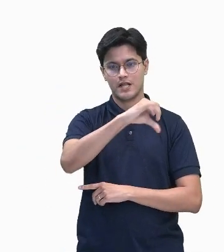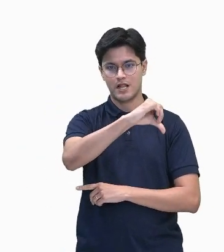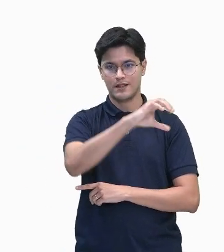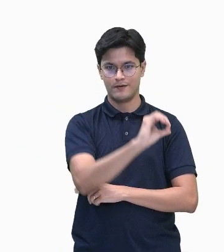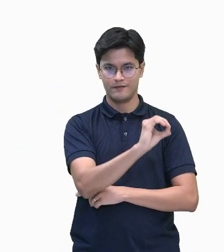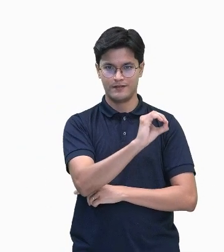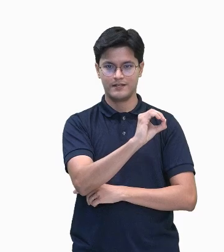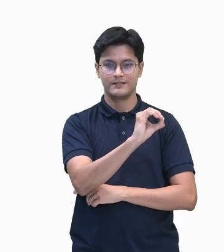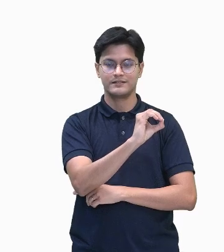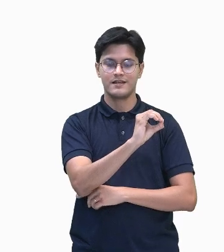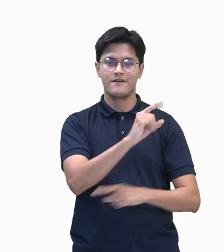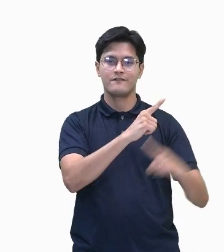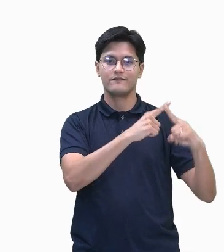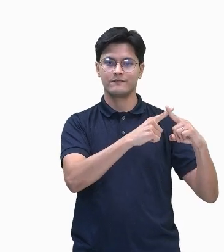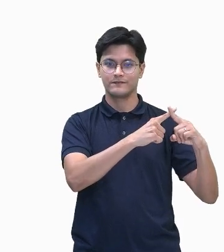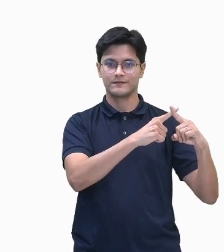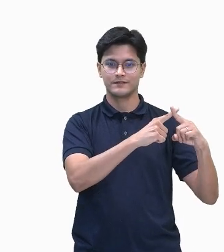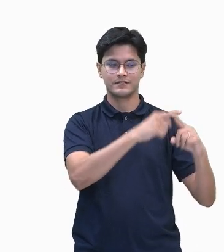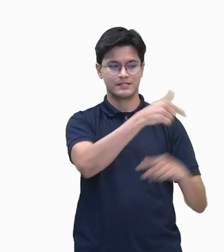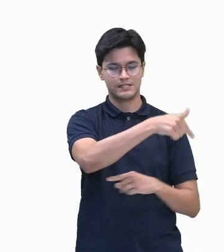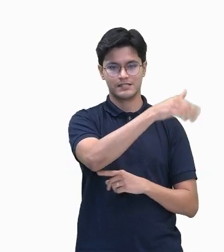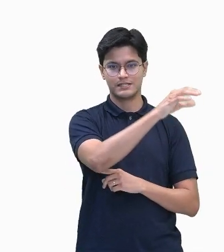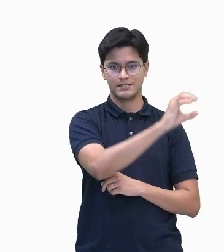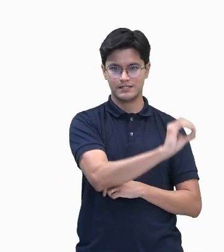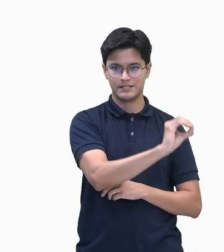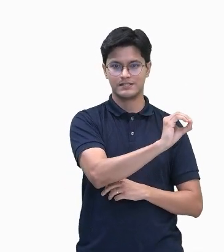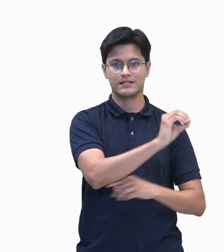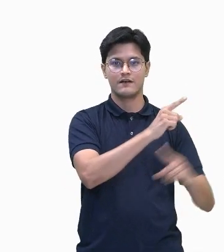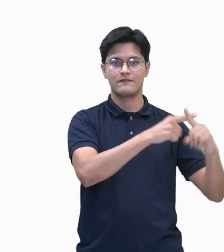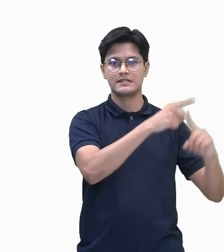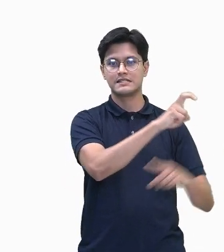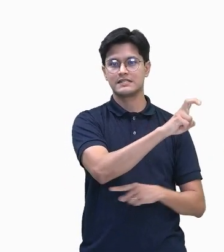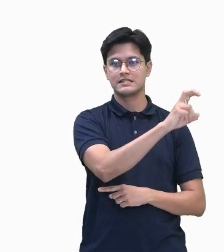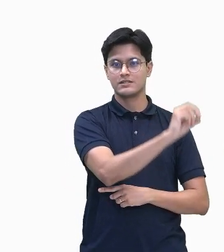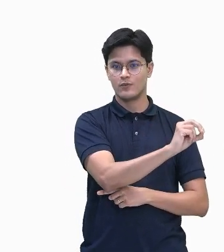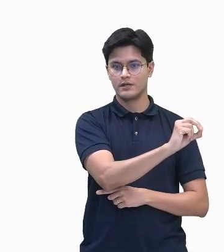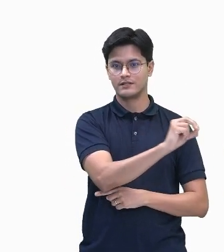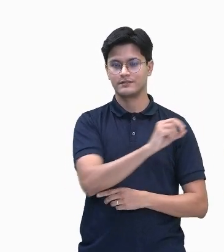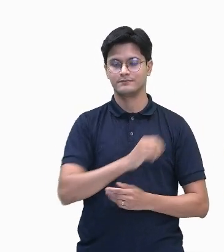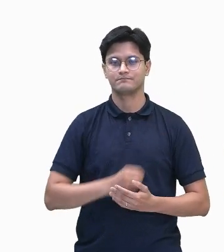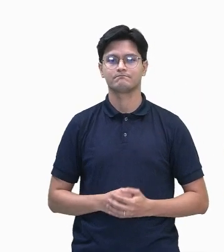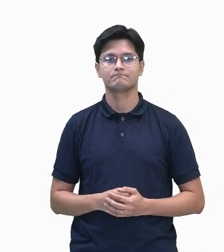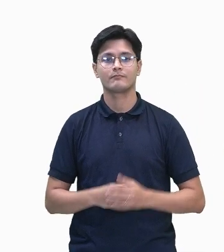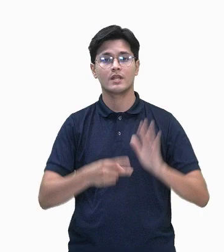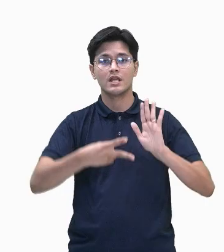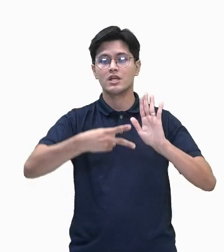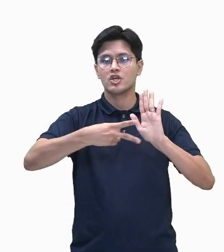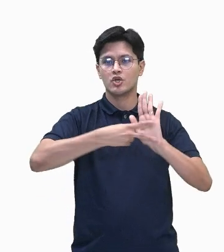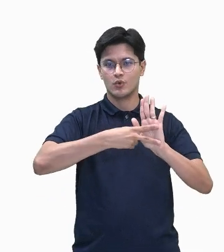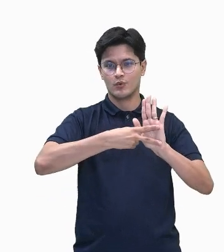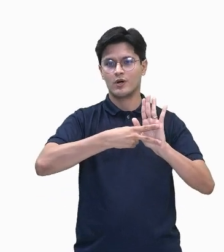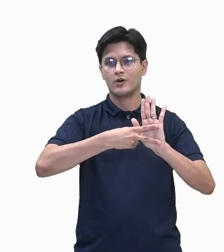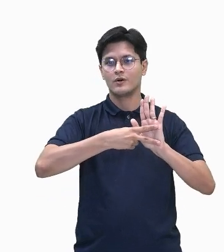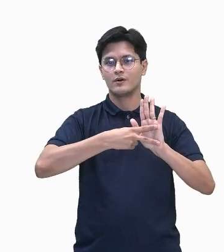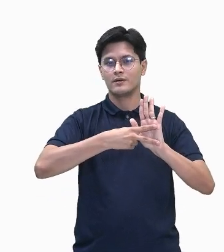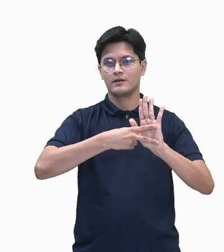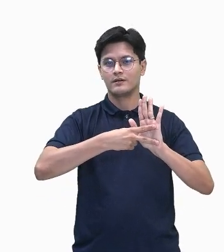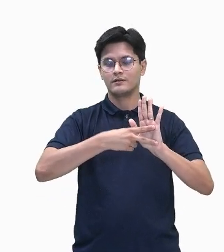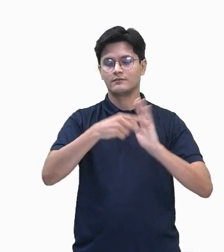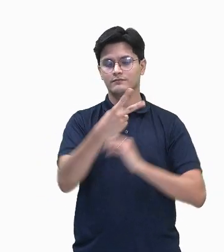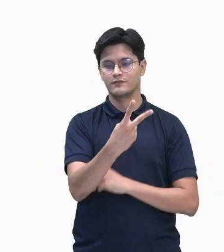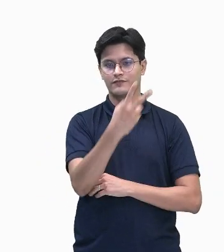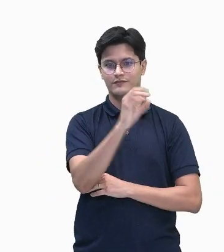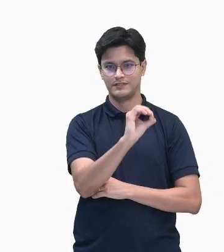0,90 vezes 70 menos 50, que é igual a